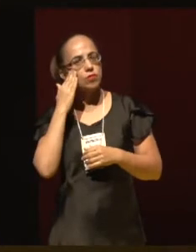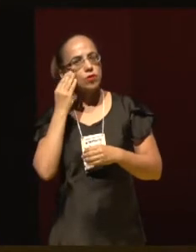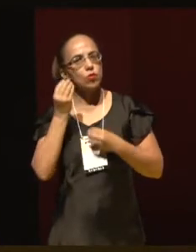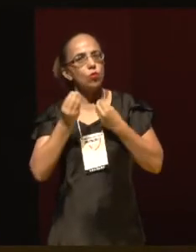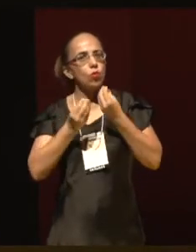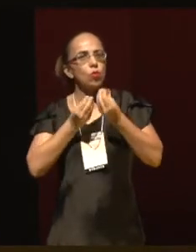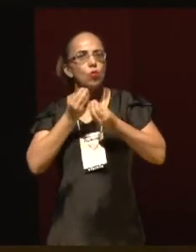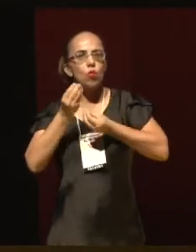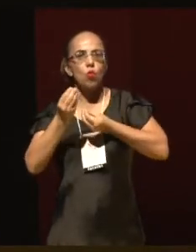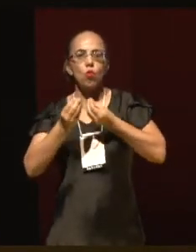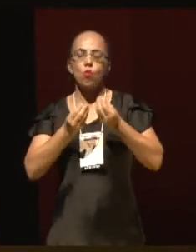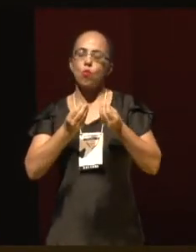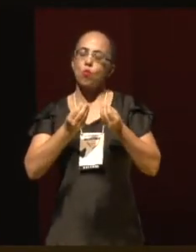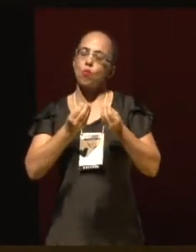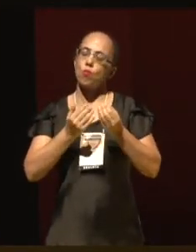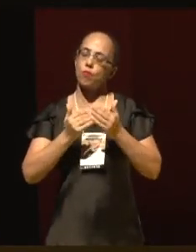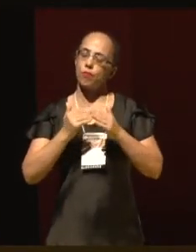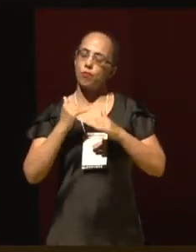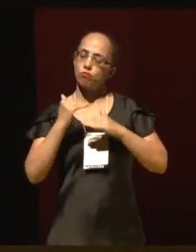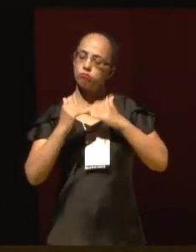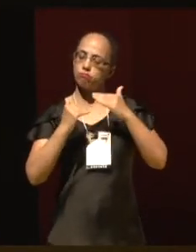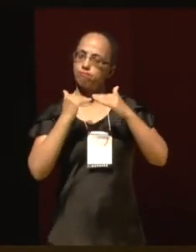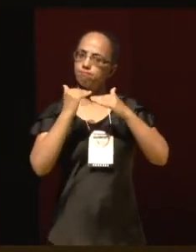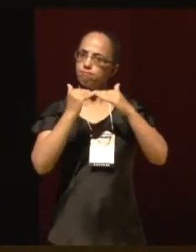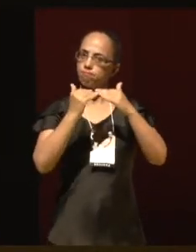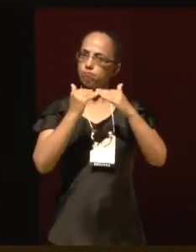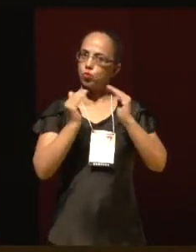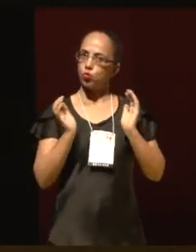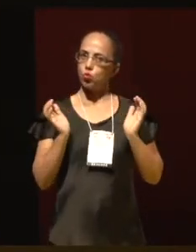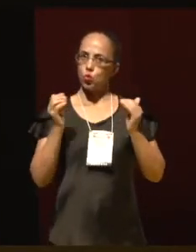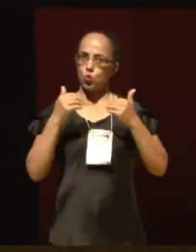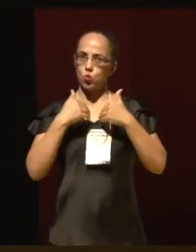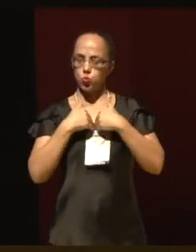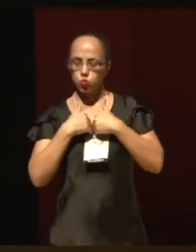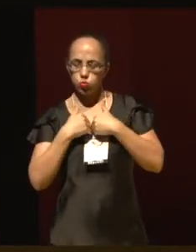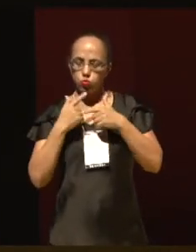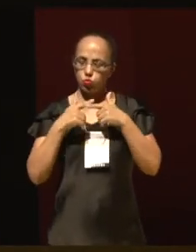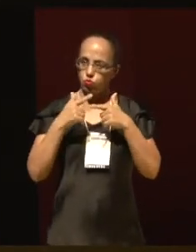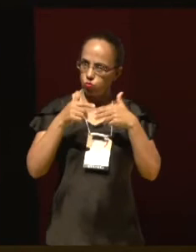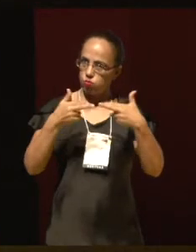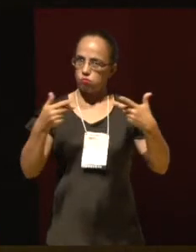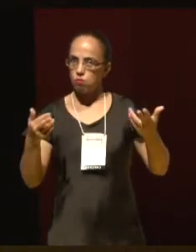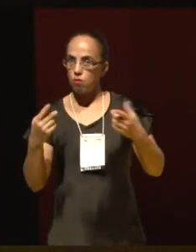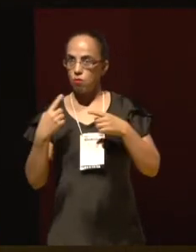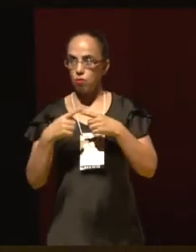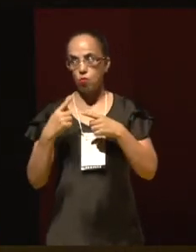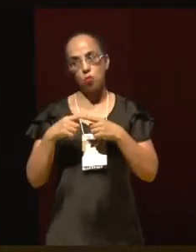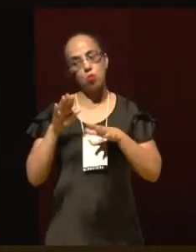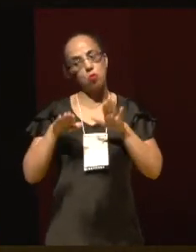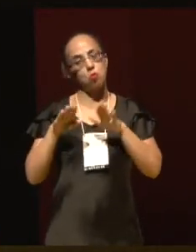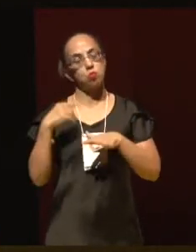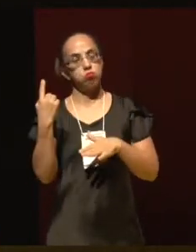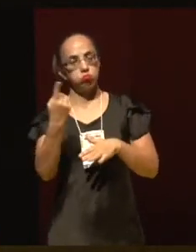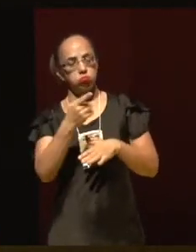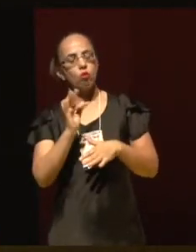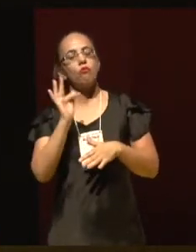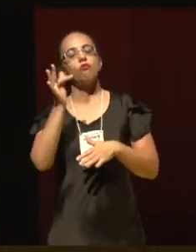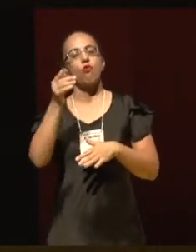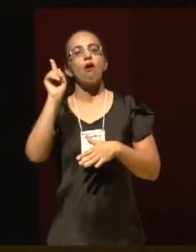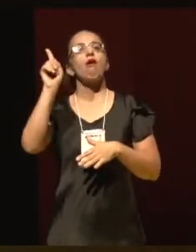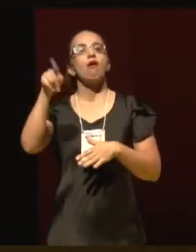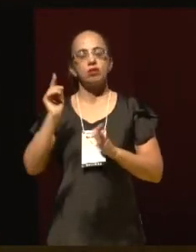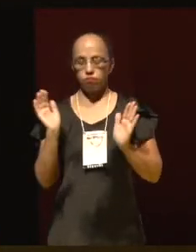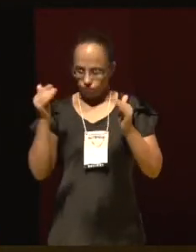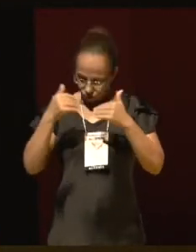se vai estabelecendo um transtorno. Porque nós poderíamos ser futuros portadores de um transtorno.